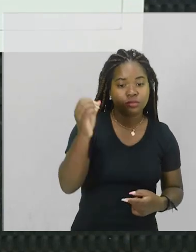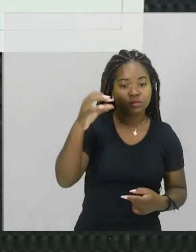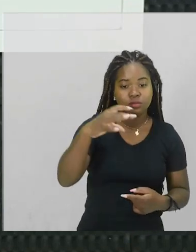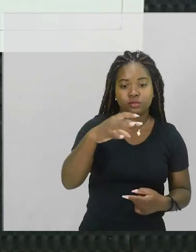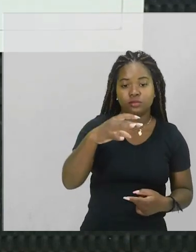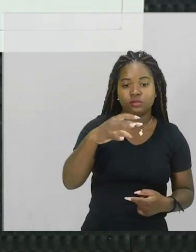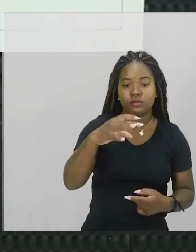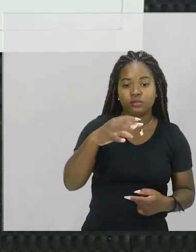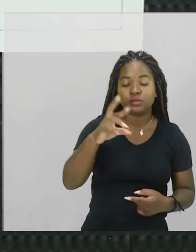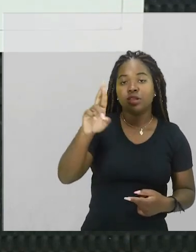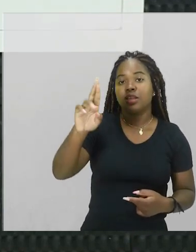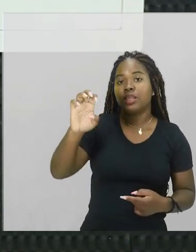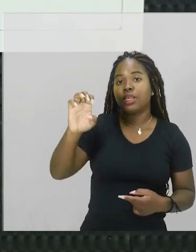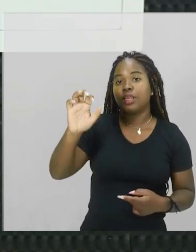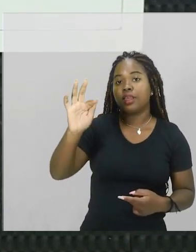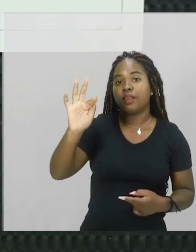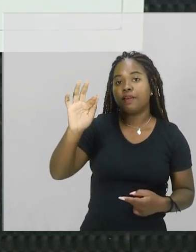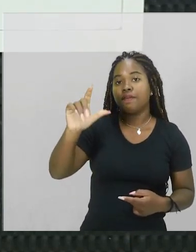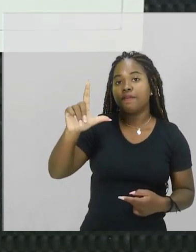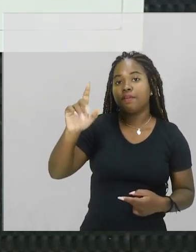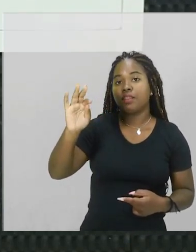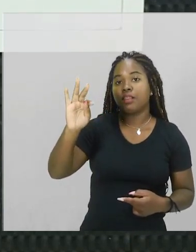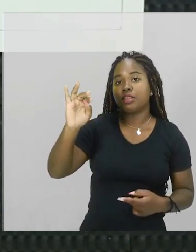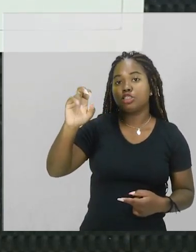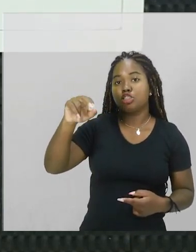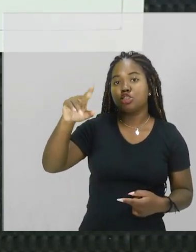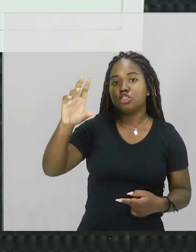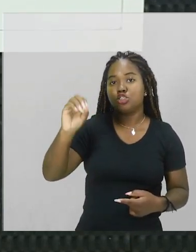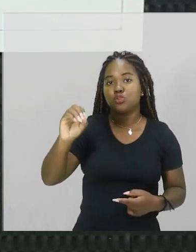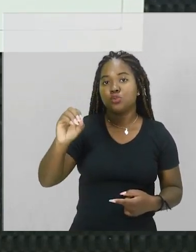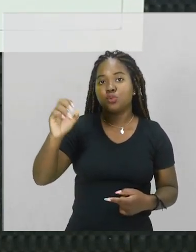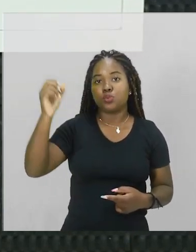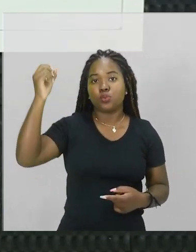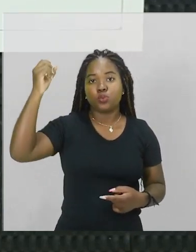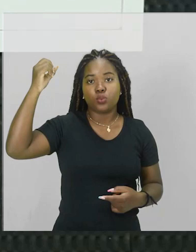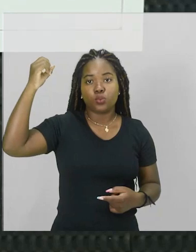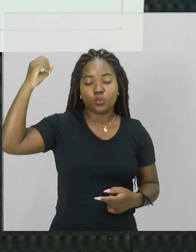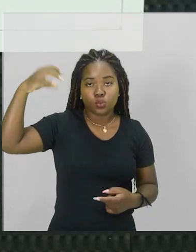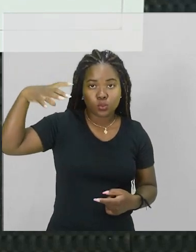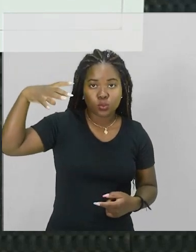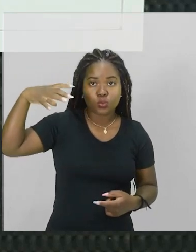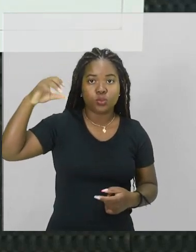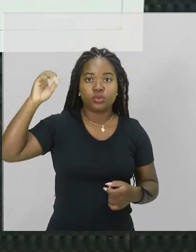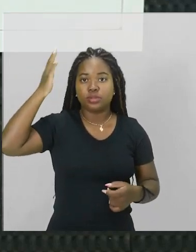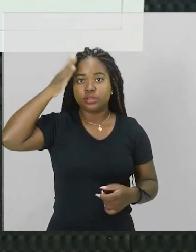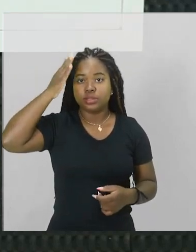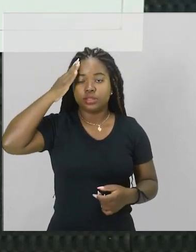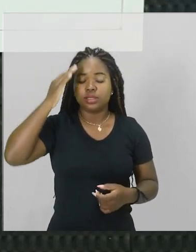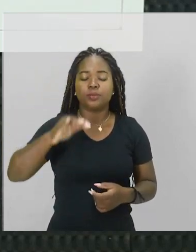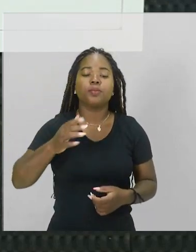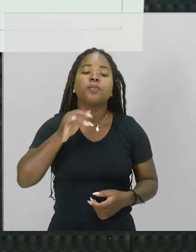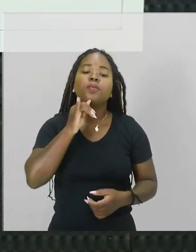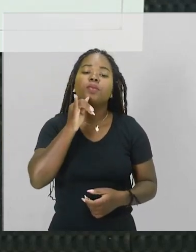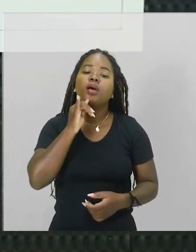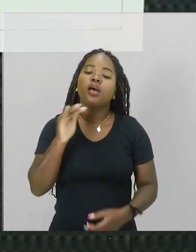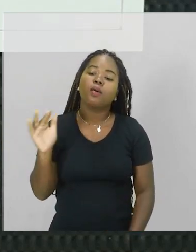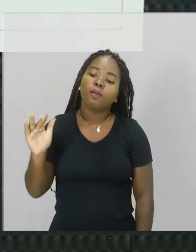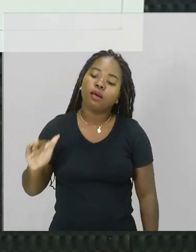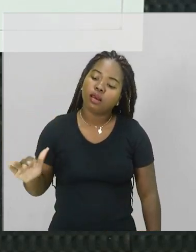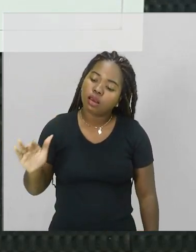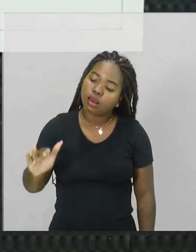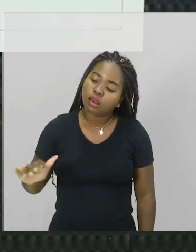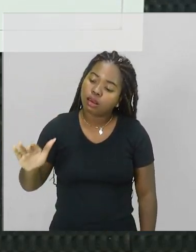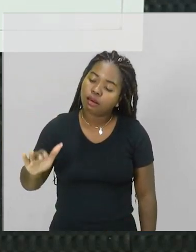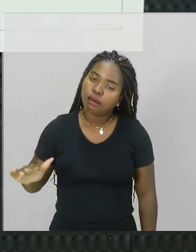eles acabam refletindo a luz, certo? Por exemplo, uma criança, né, um